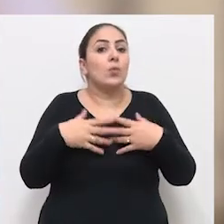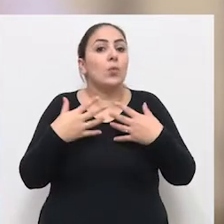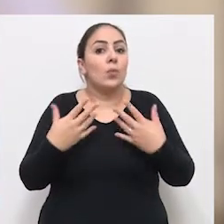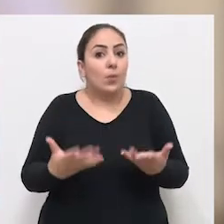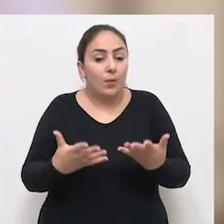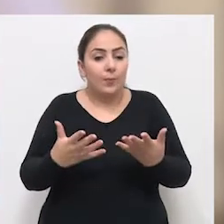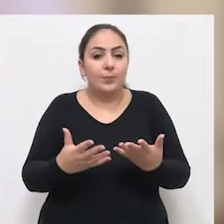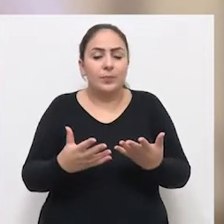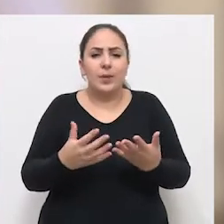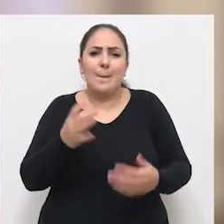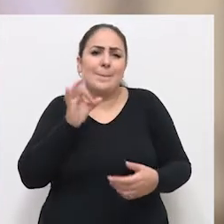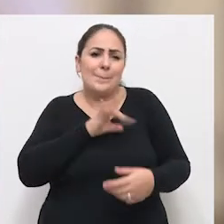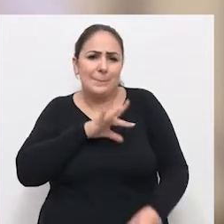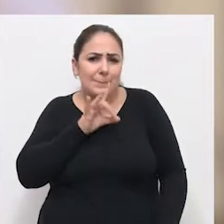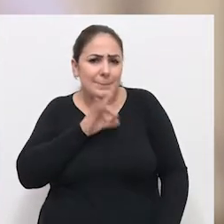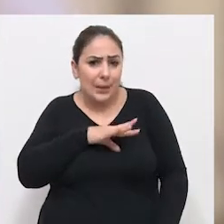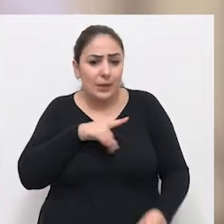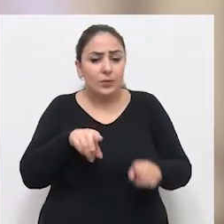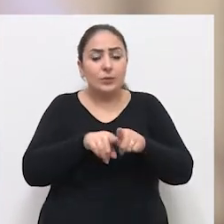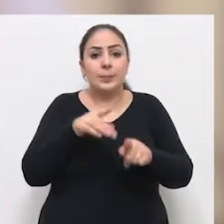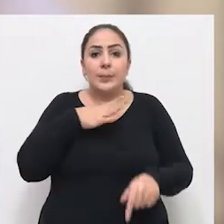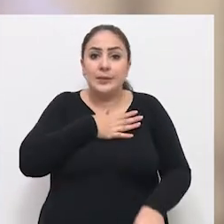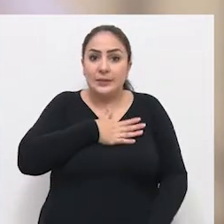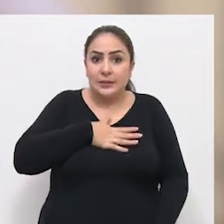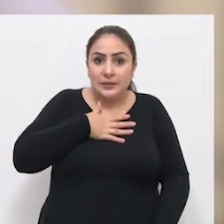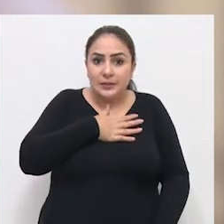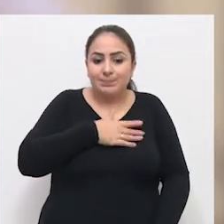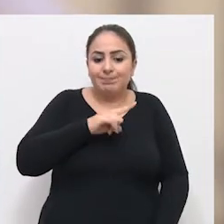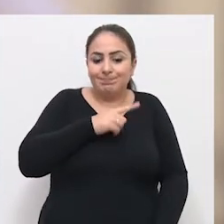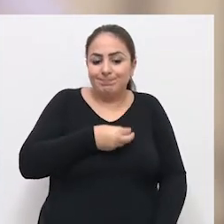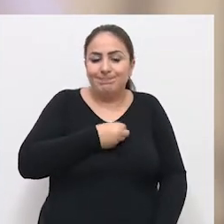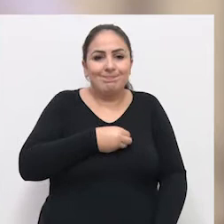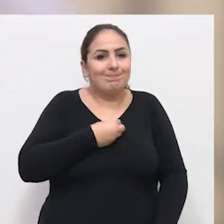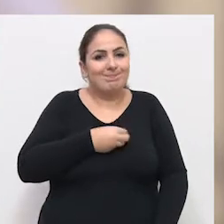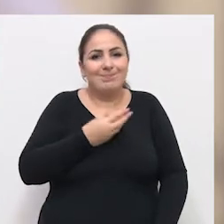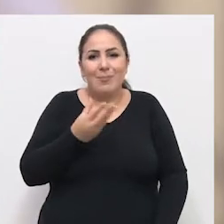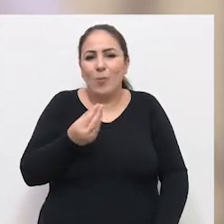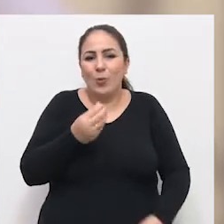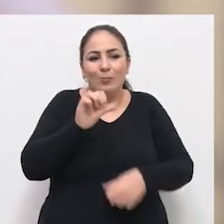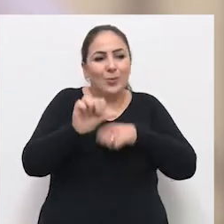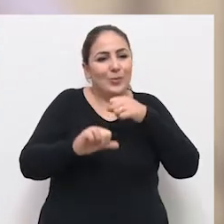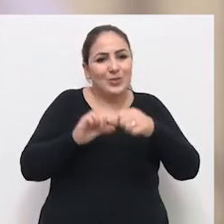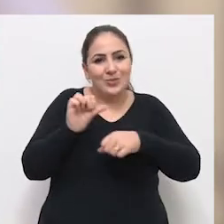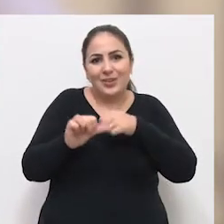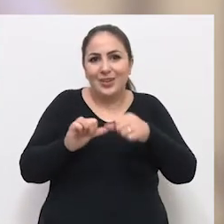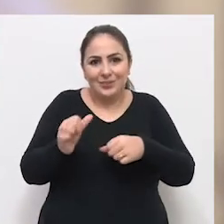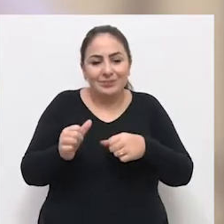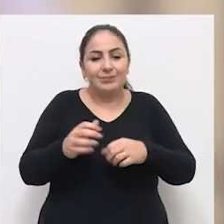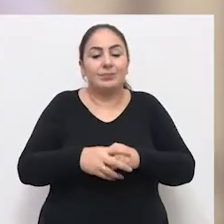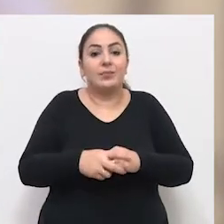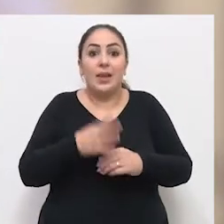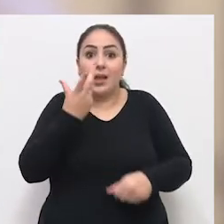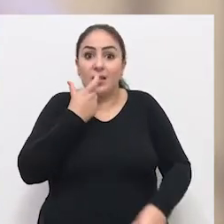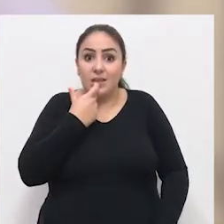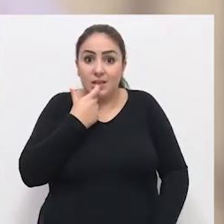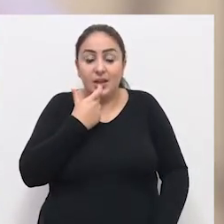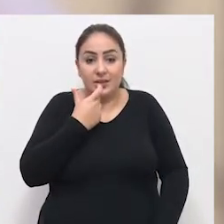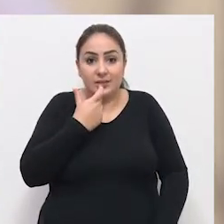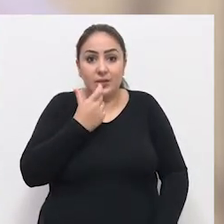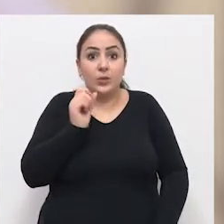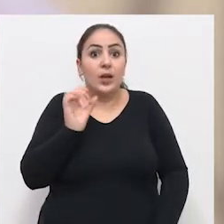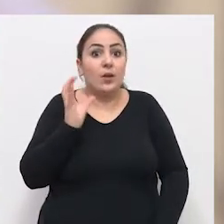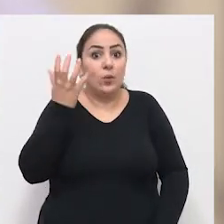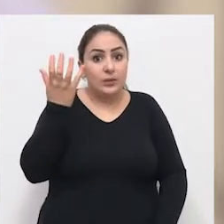diferente, no qual os medos e os sentimentos estão muito modificados.